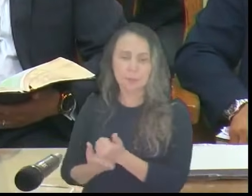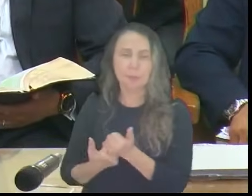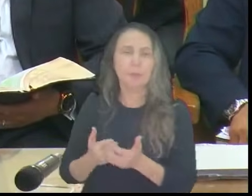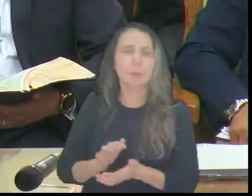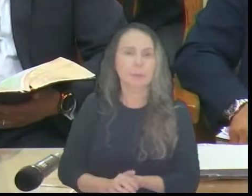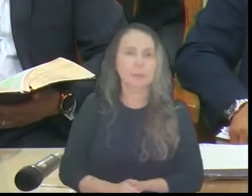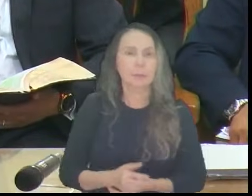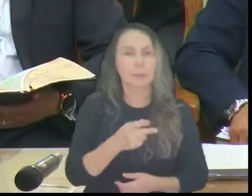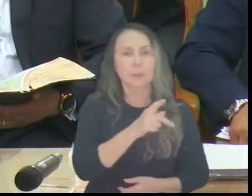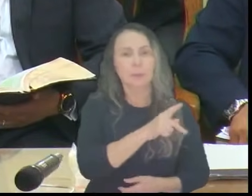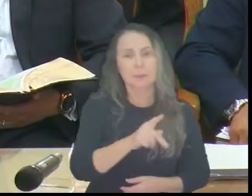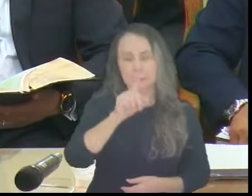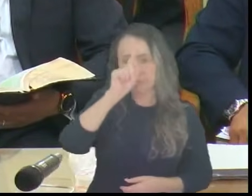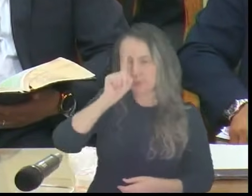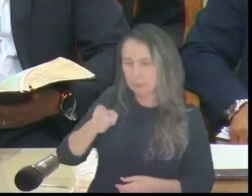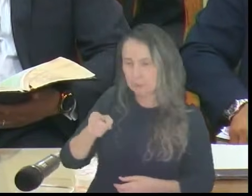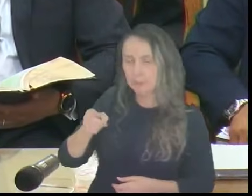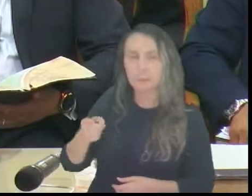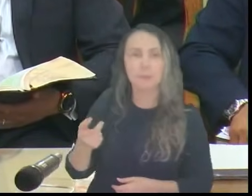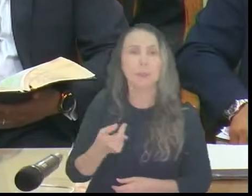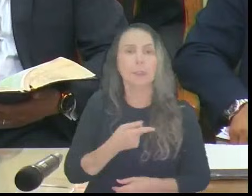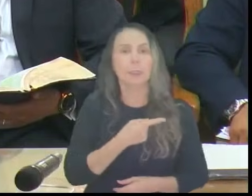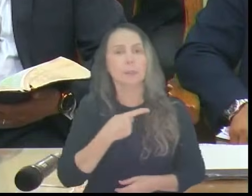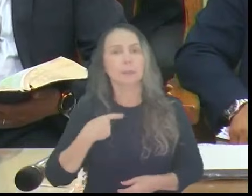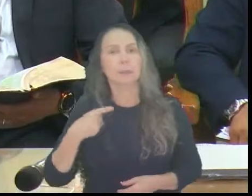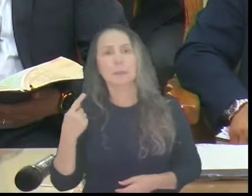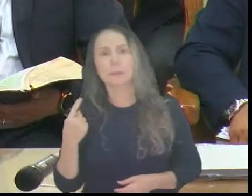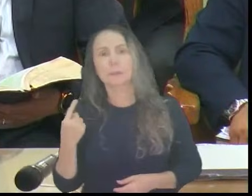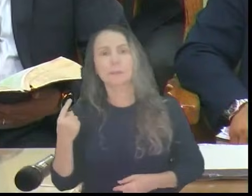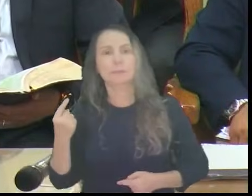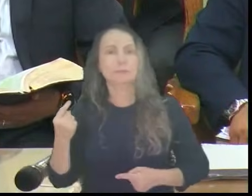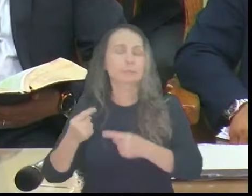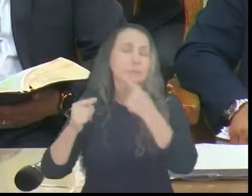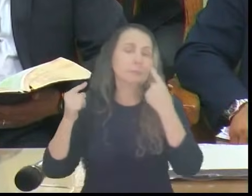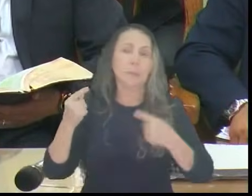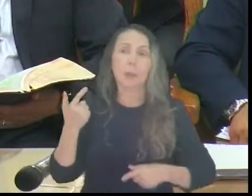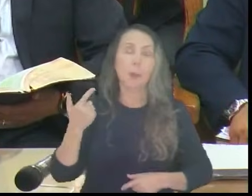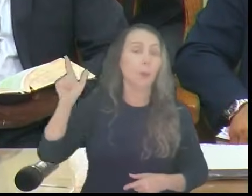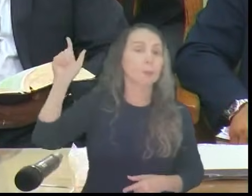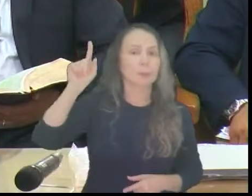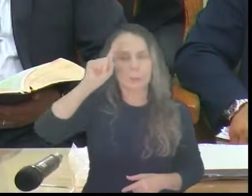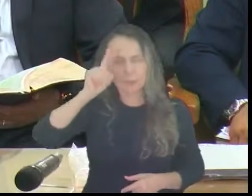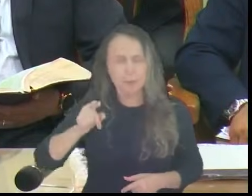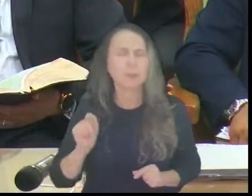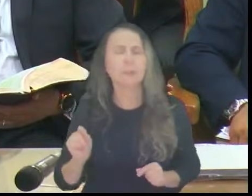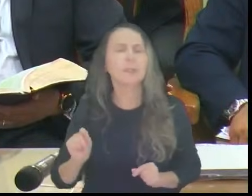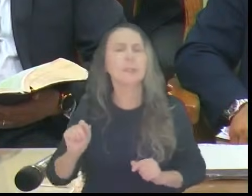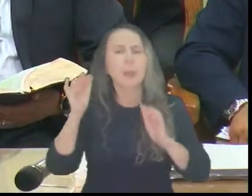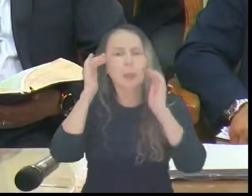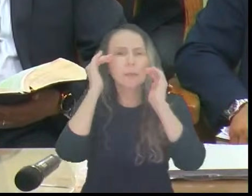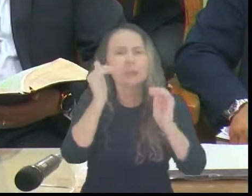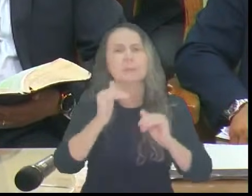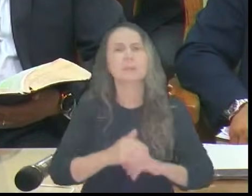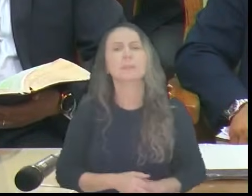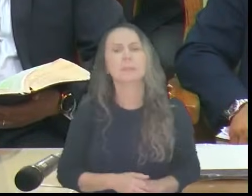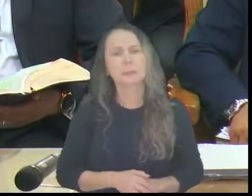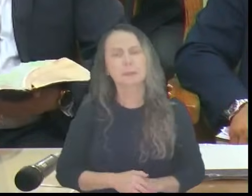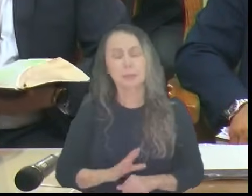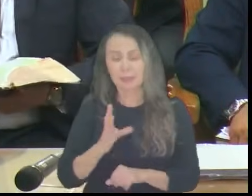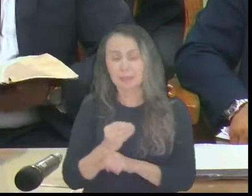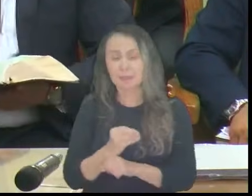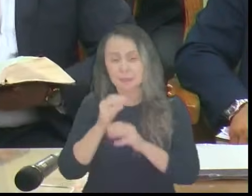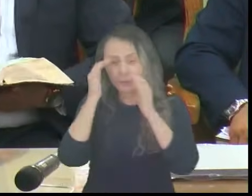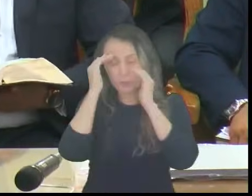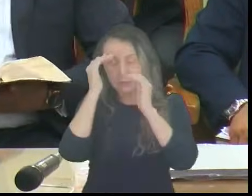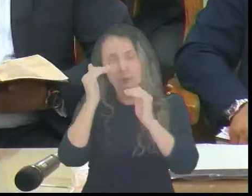uma ordem e o pastor auxiliar dá outra ordem diferente. A quem a igreja deve obedecer? A quem a igreja deve obedecer? Por